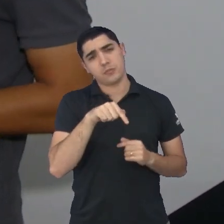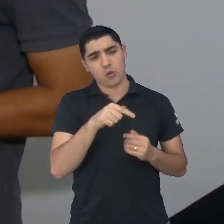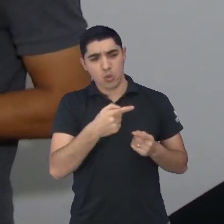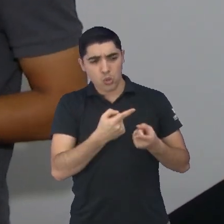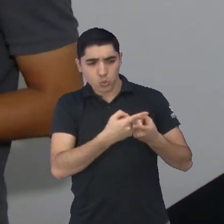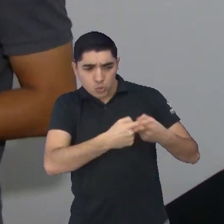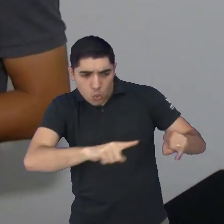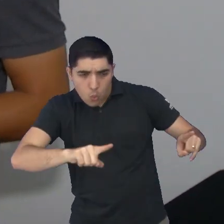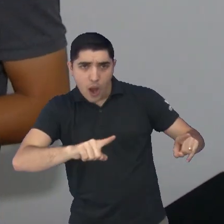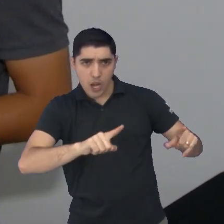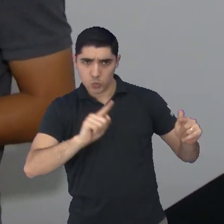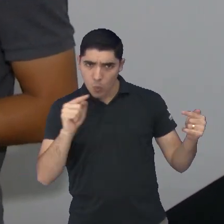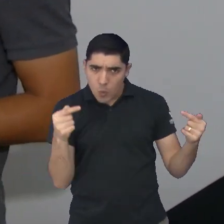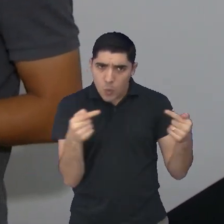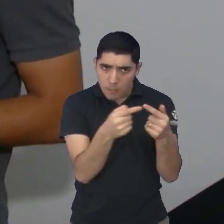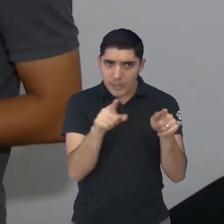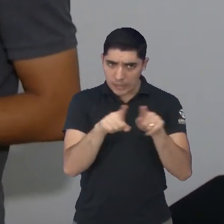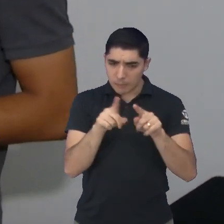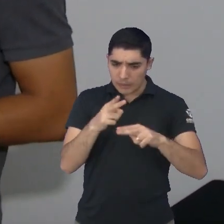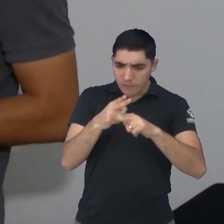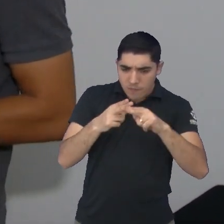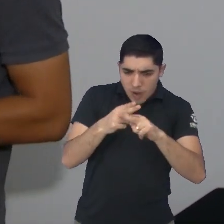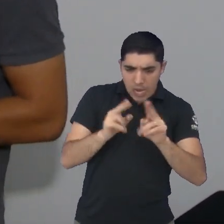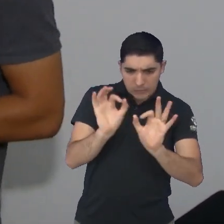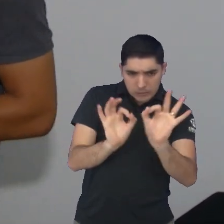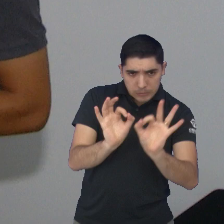realmente influencia também a cutelaria?